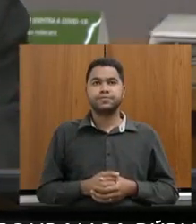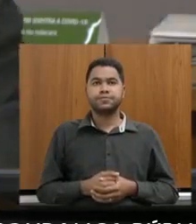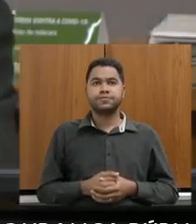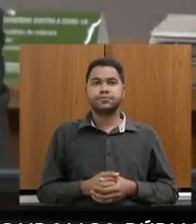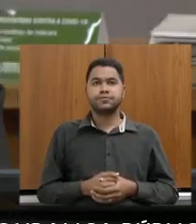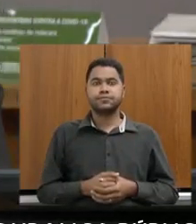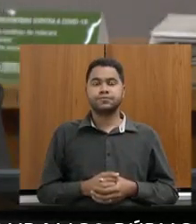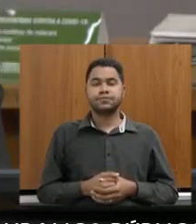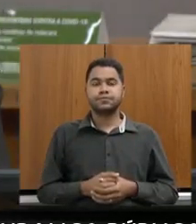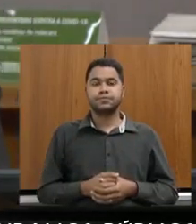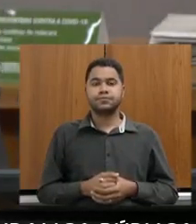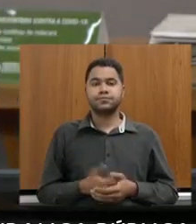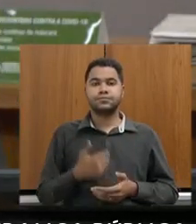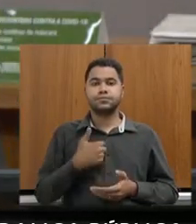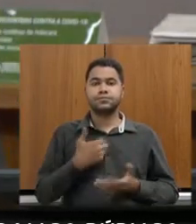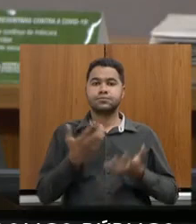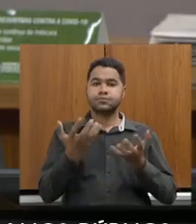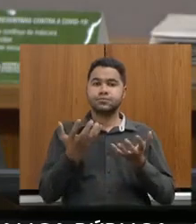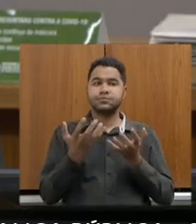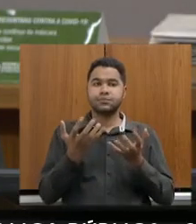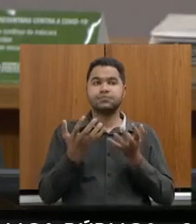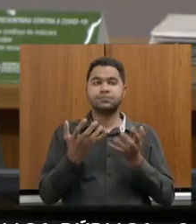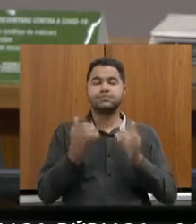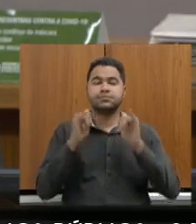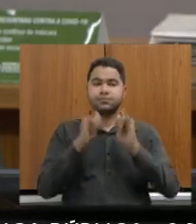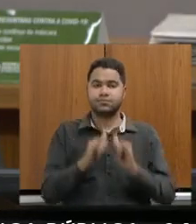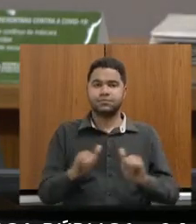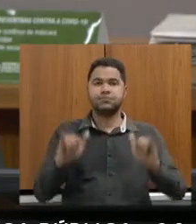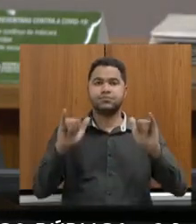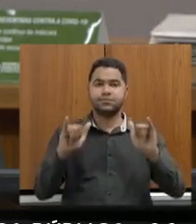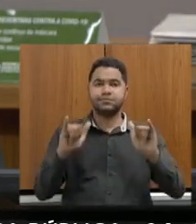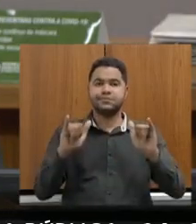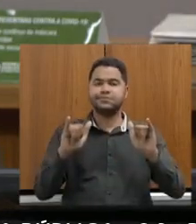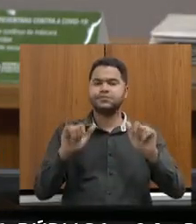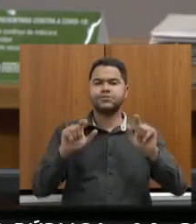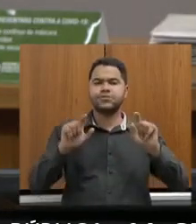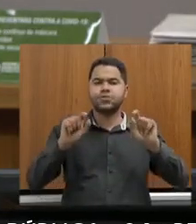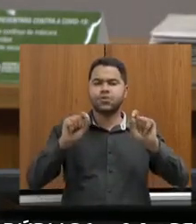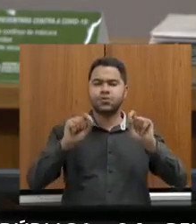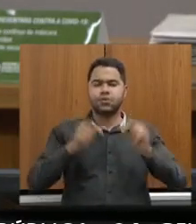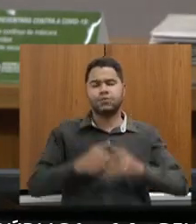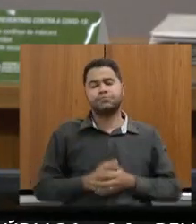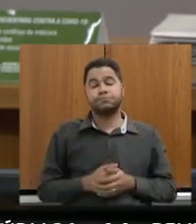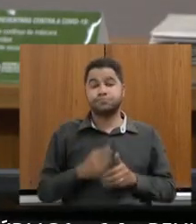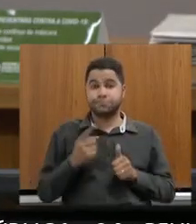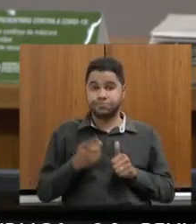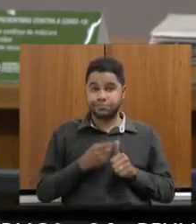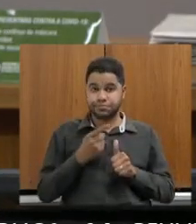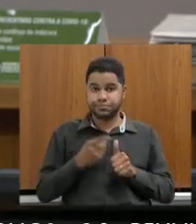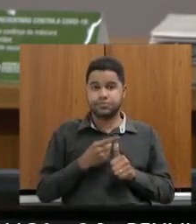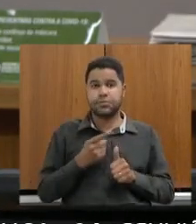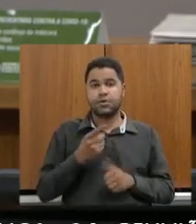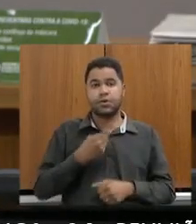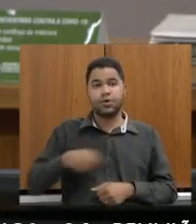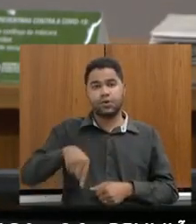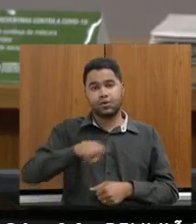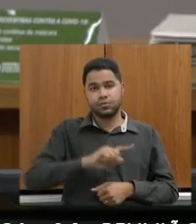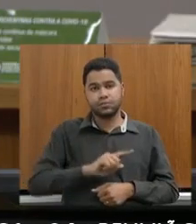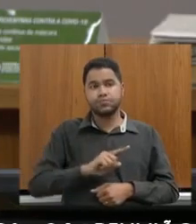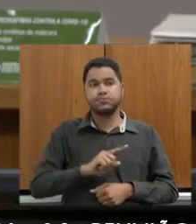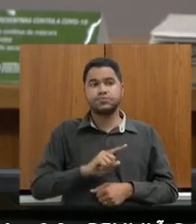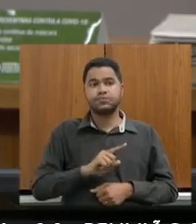eu quero dizer do seguinte primeiro nós